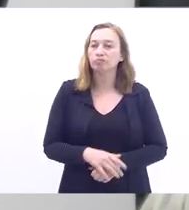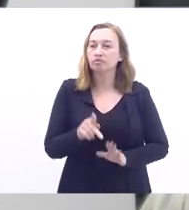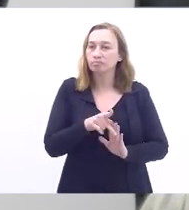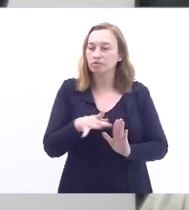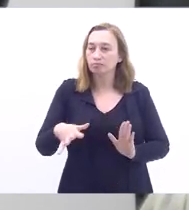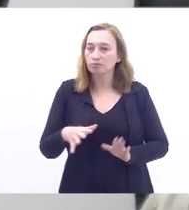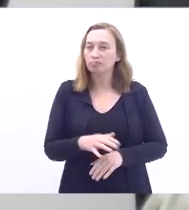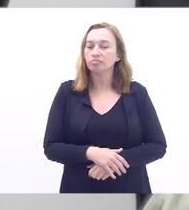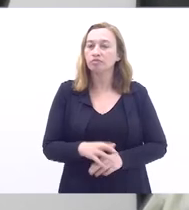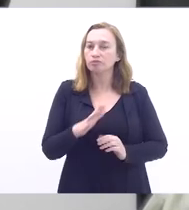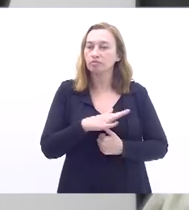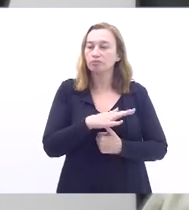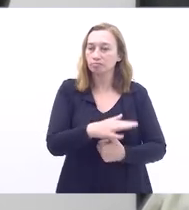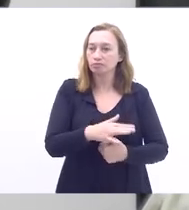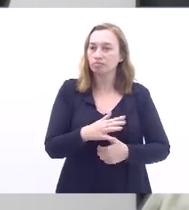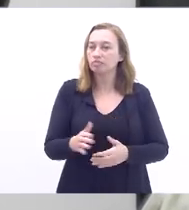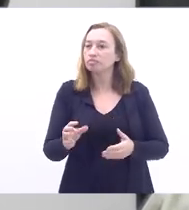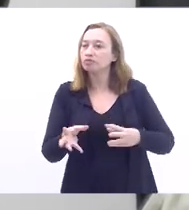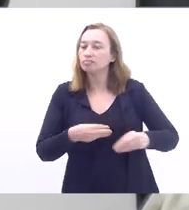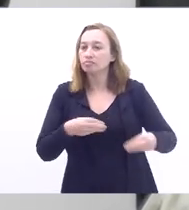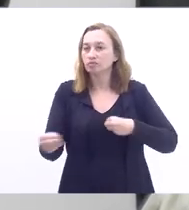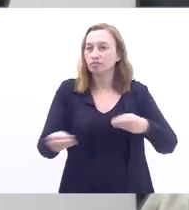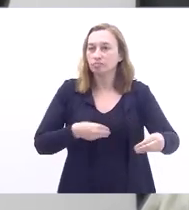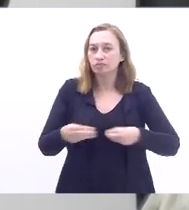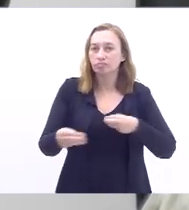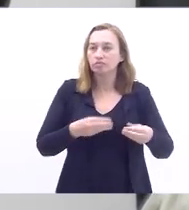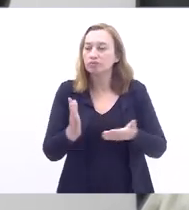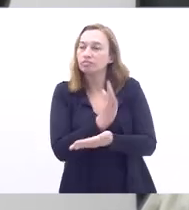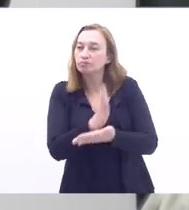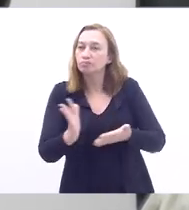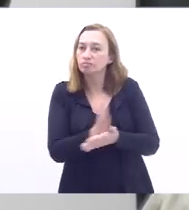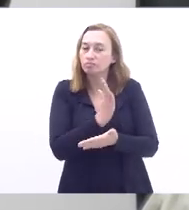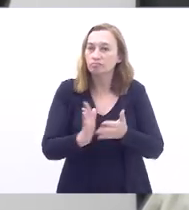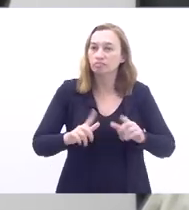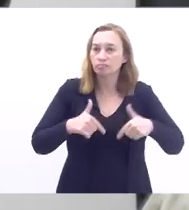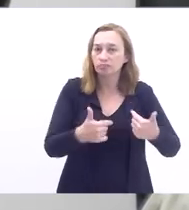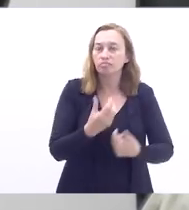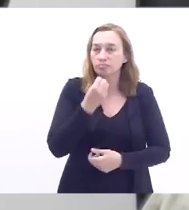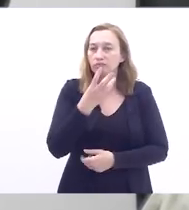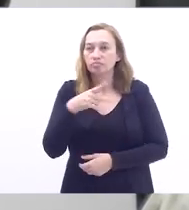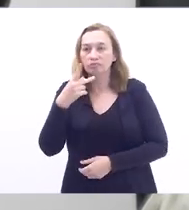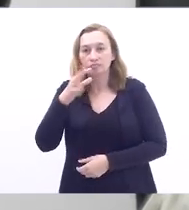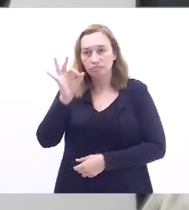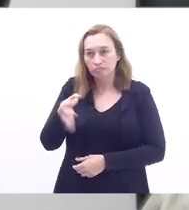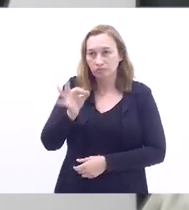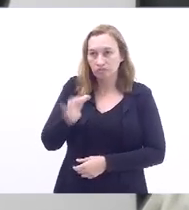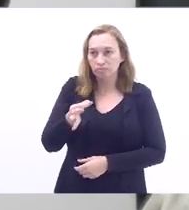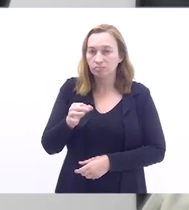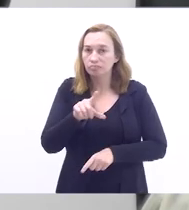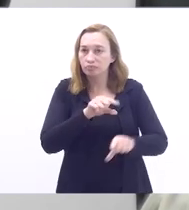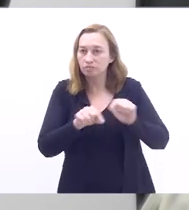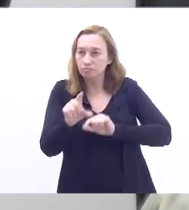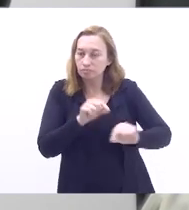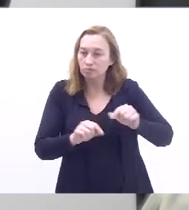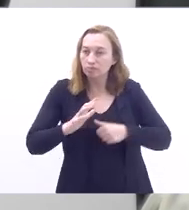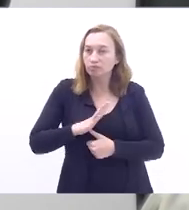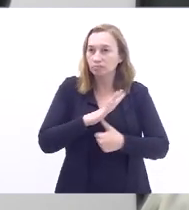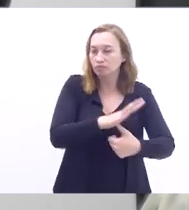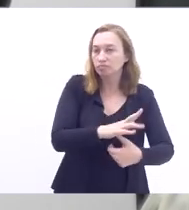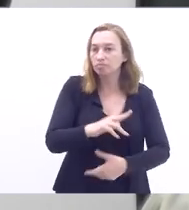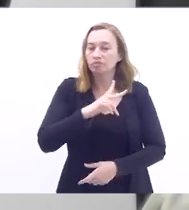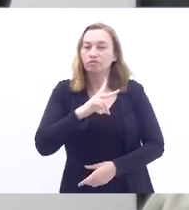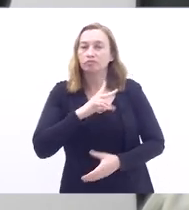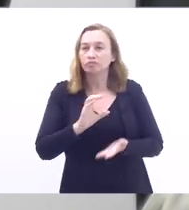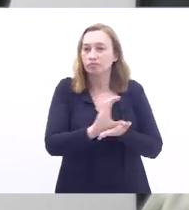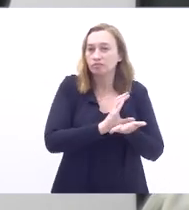sapato do protocolo a Reitoria vem flexibilizando algumas ações e aqui é bom deixar claro que as restrições da Reitoria ação do